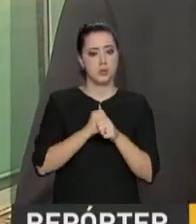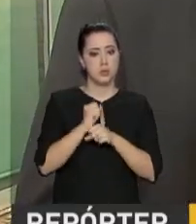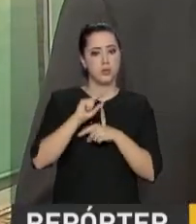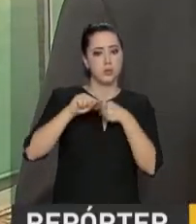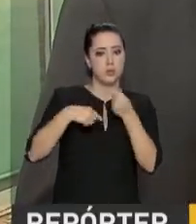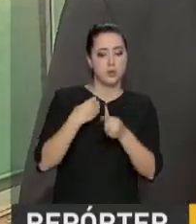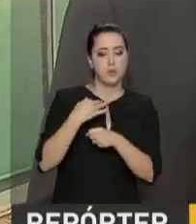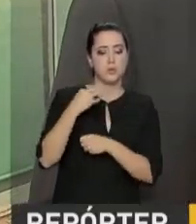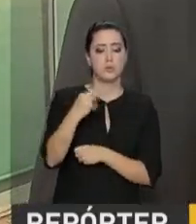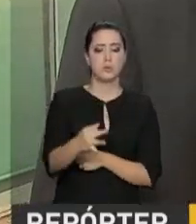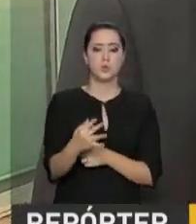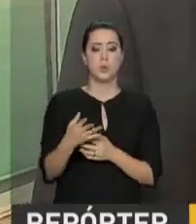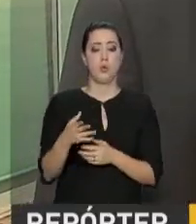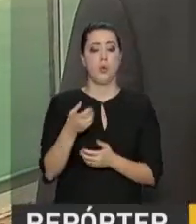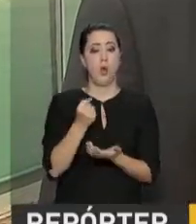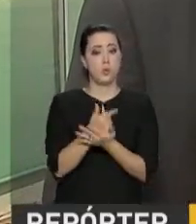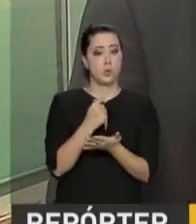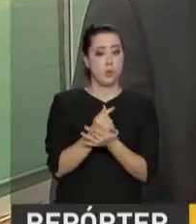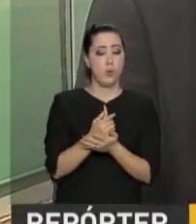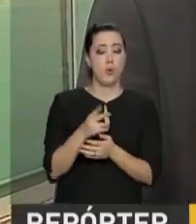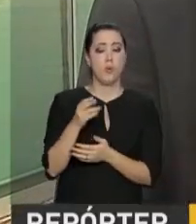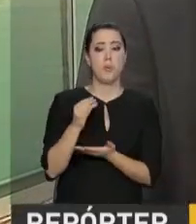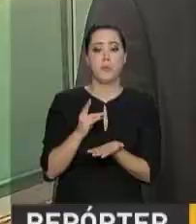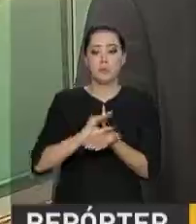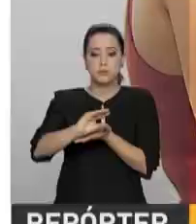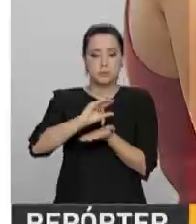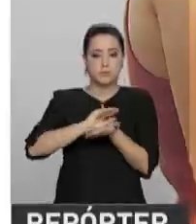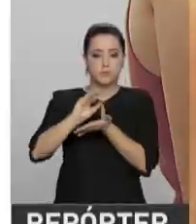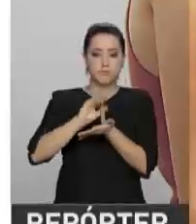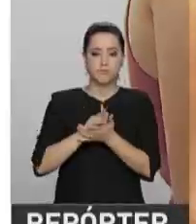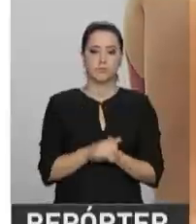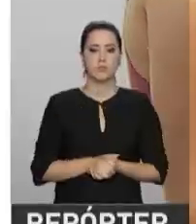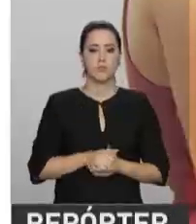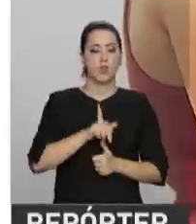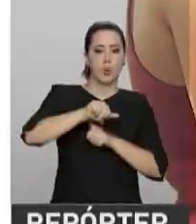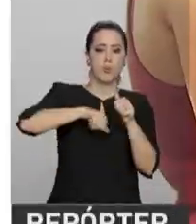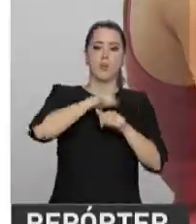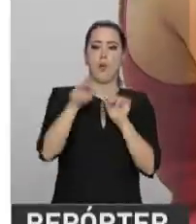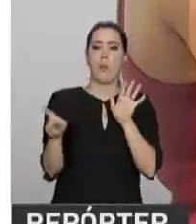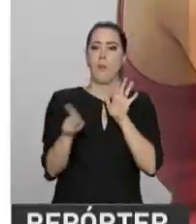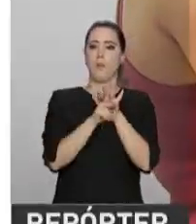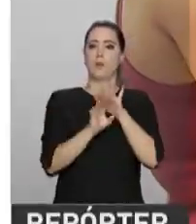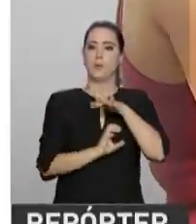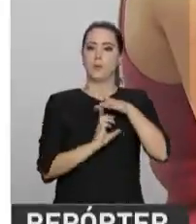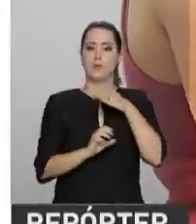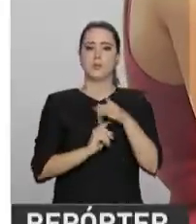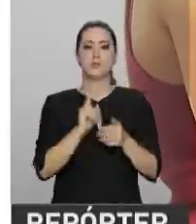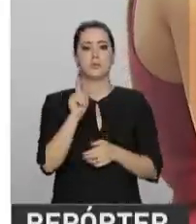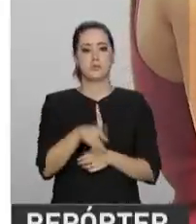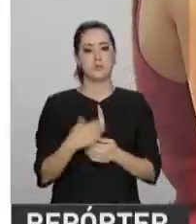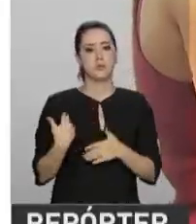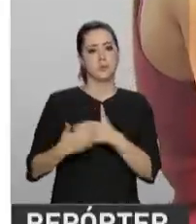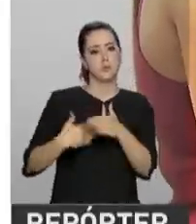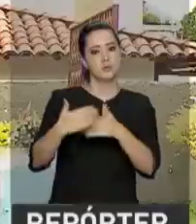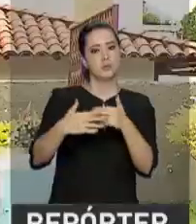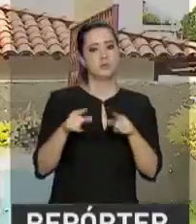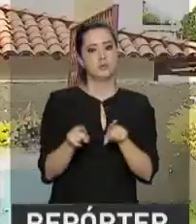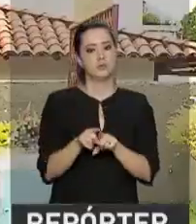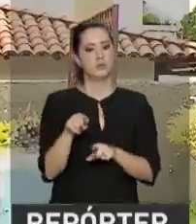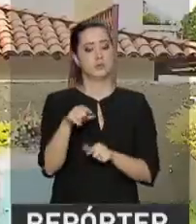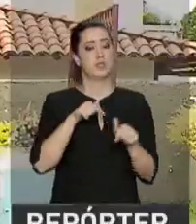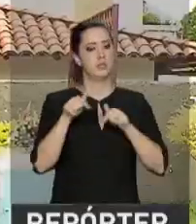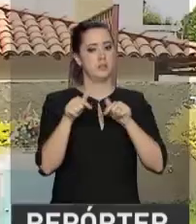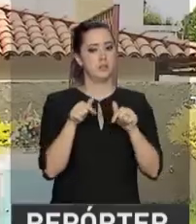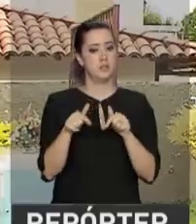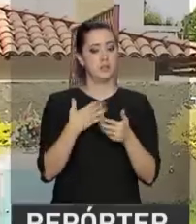ano o consumo e os investimentos dinamizar o próprio negócio é o queniano e vem fazendo ela